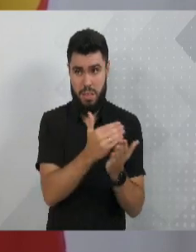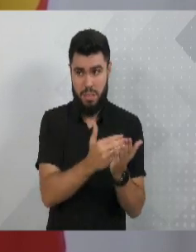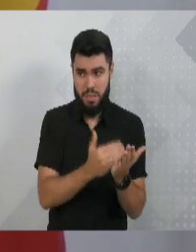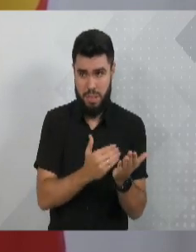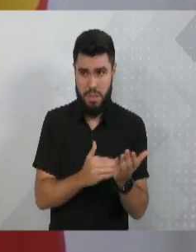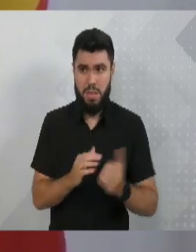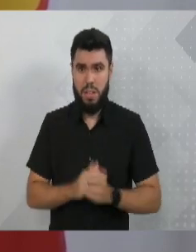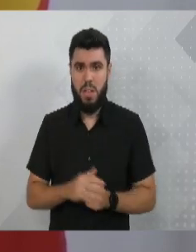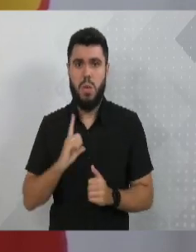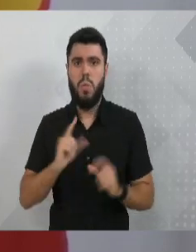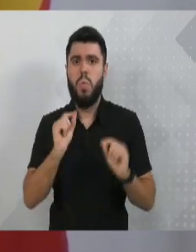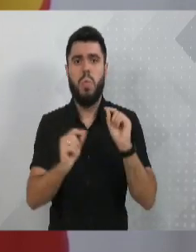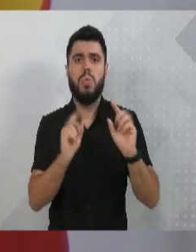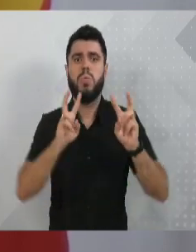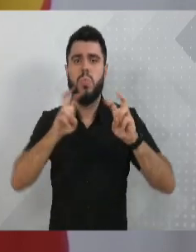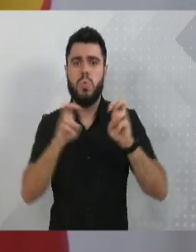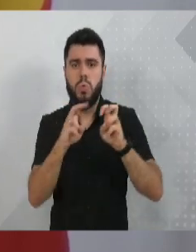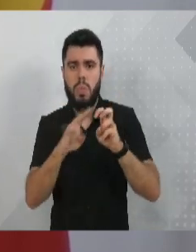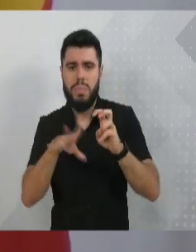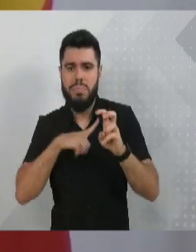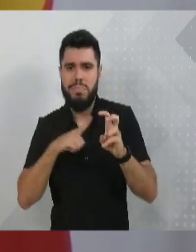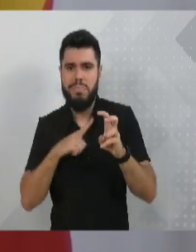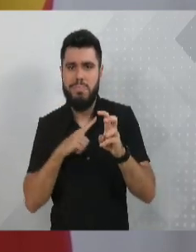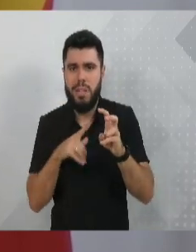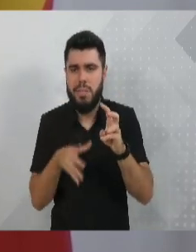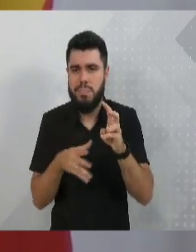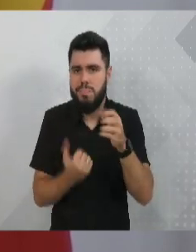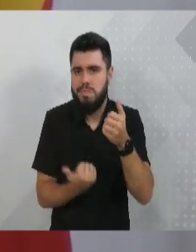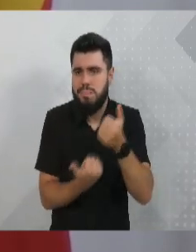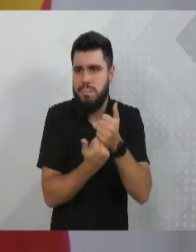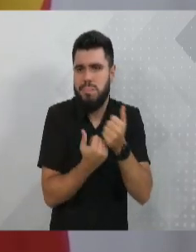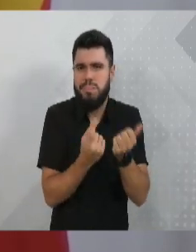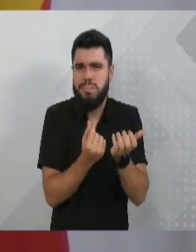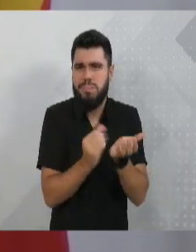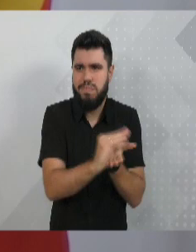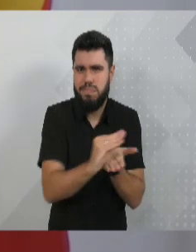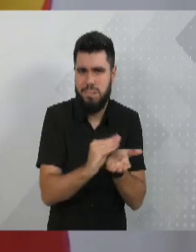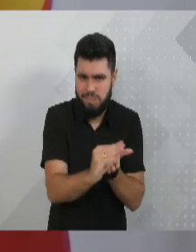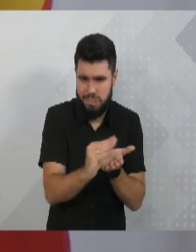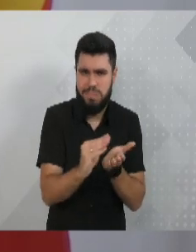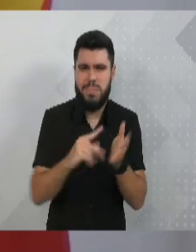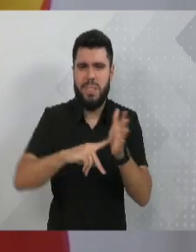sobre a contribuição sindical, que lá em 2017, na reforma administrativa,